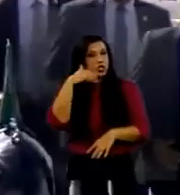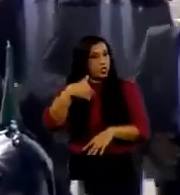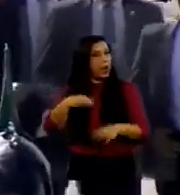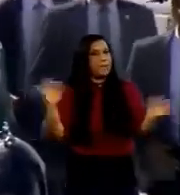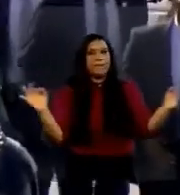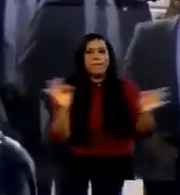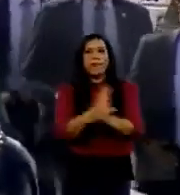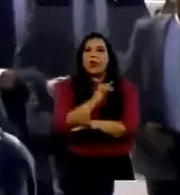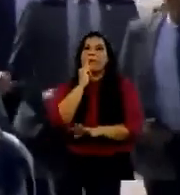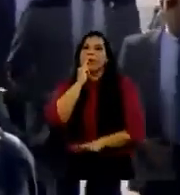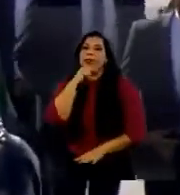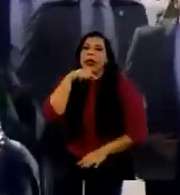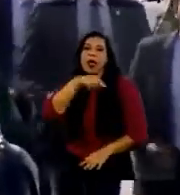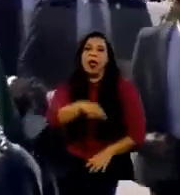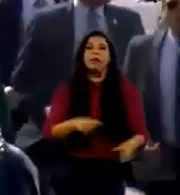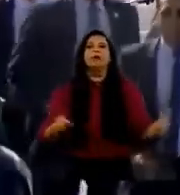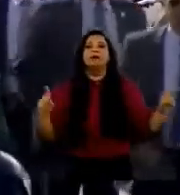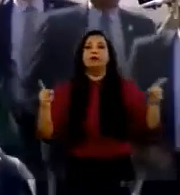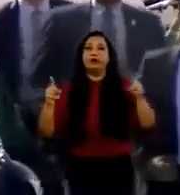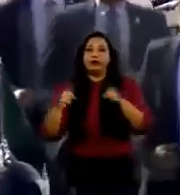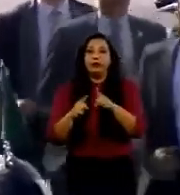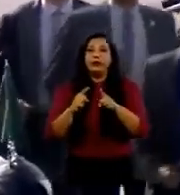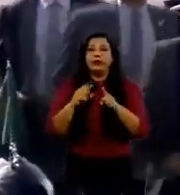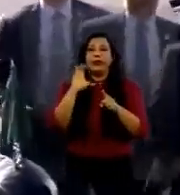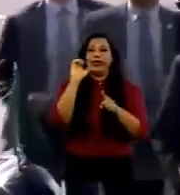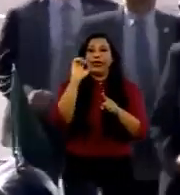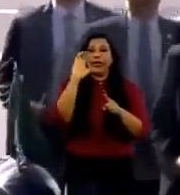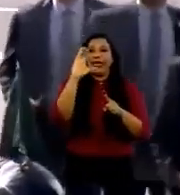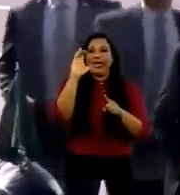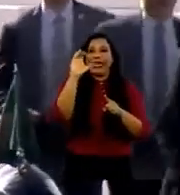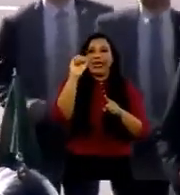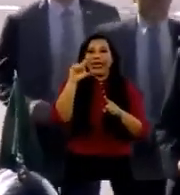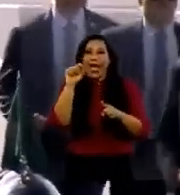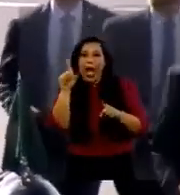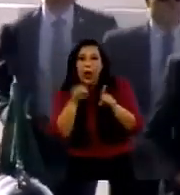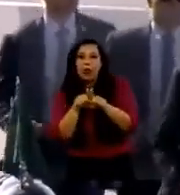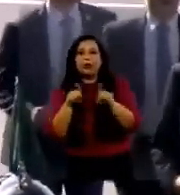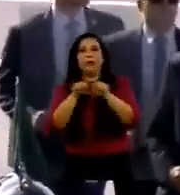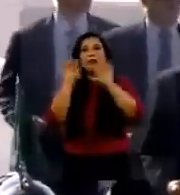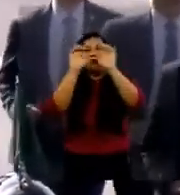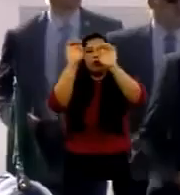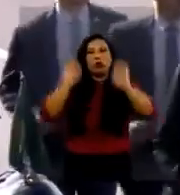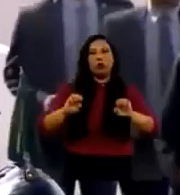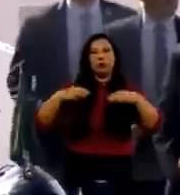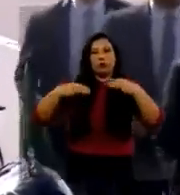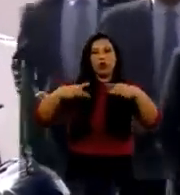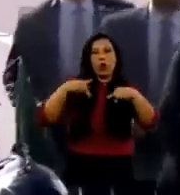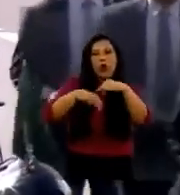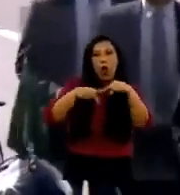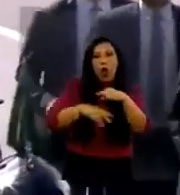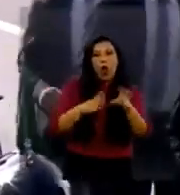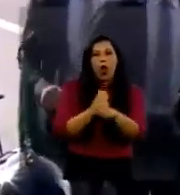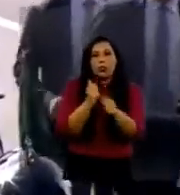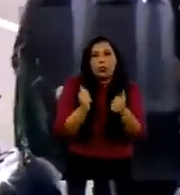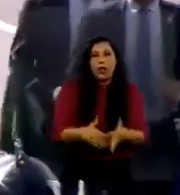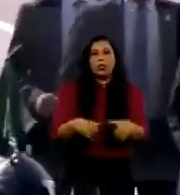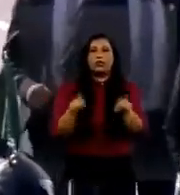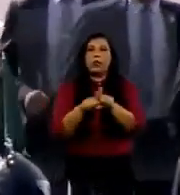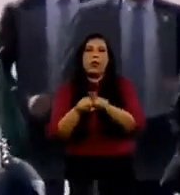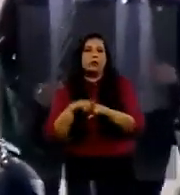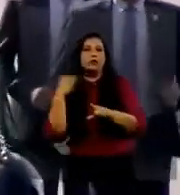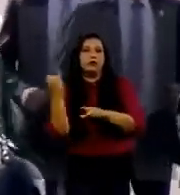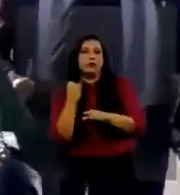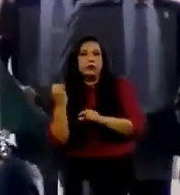por exemplo, o enxugamento de cargos comissionados e da estrutura dos ministérios, corte de gastos, otimização de recursos